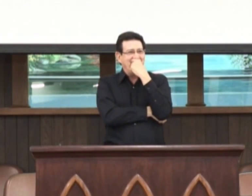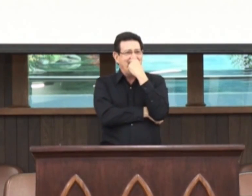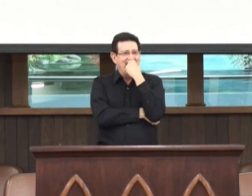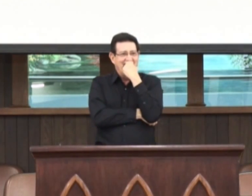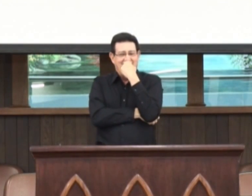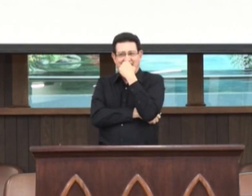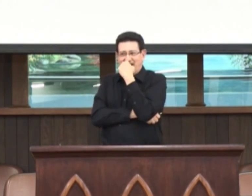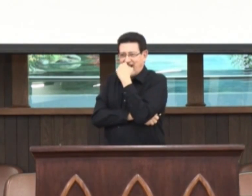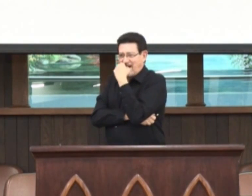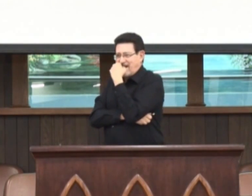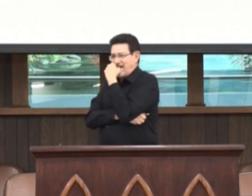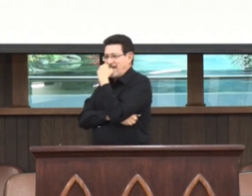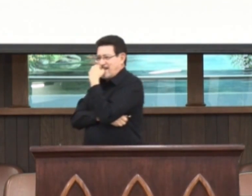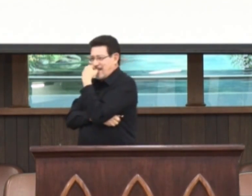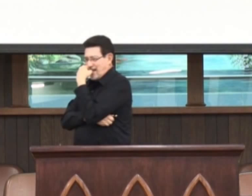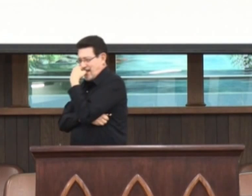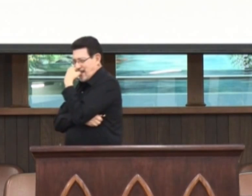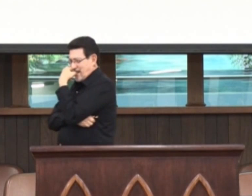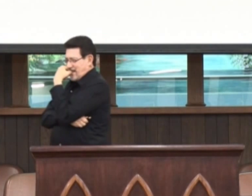sabia.